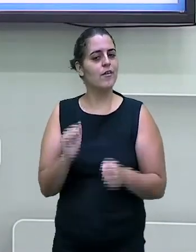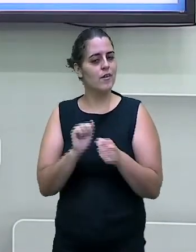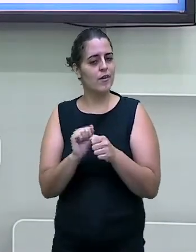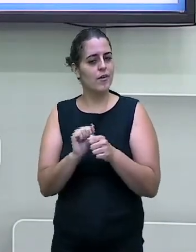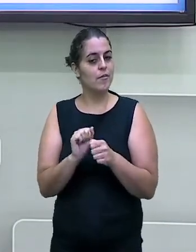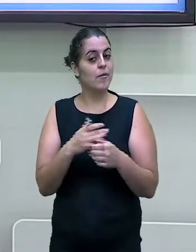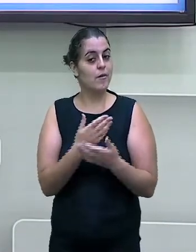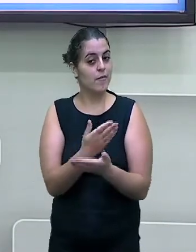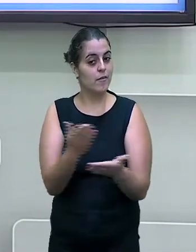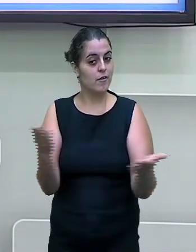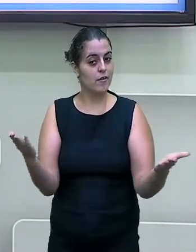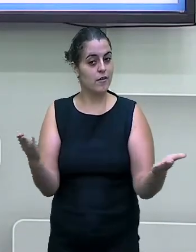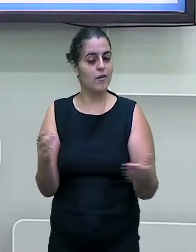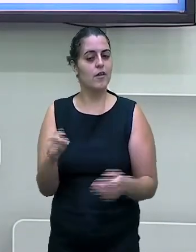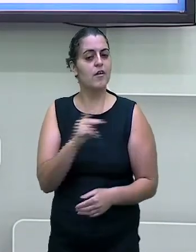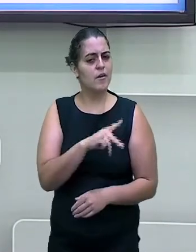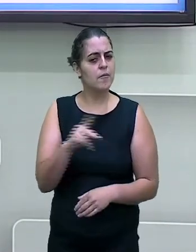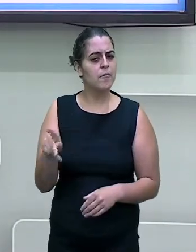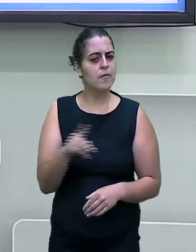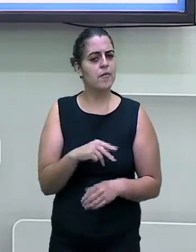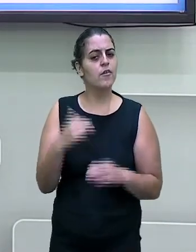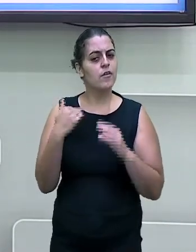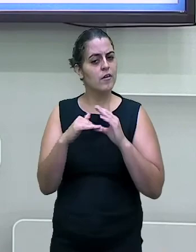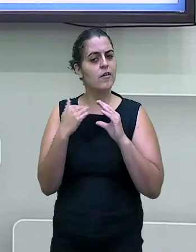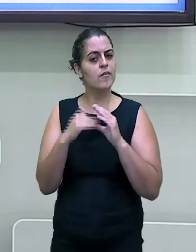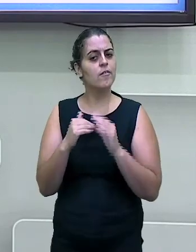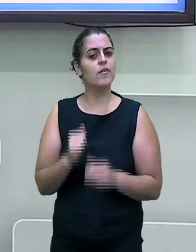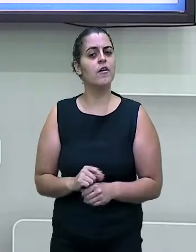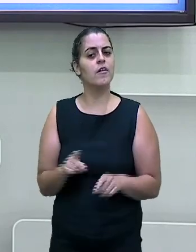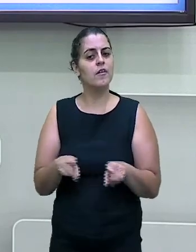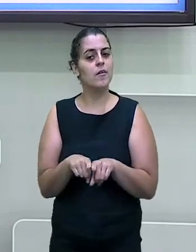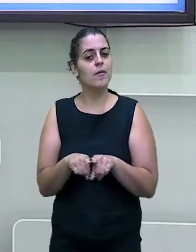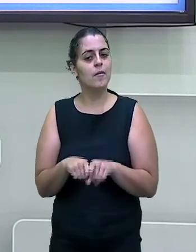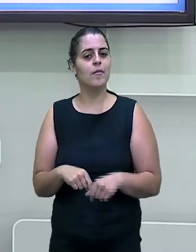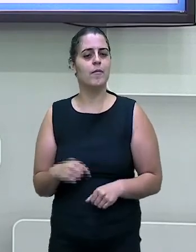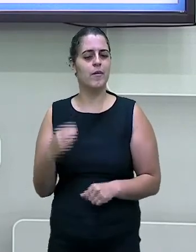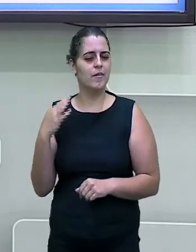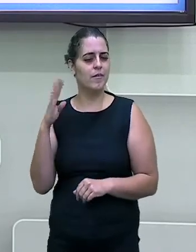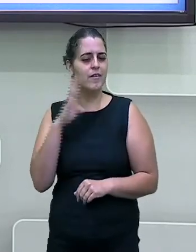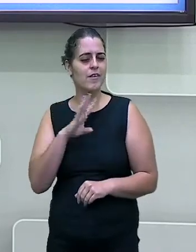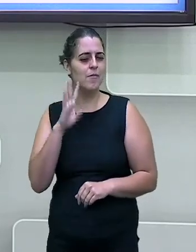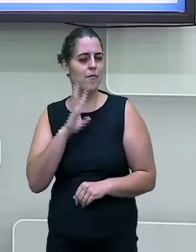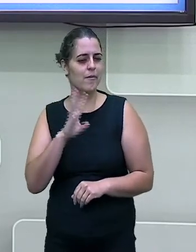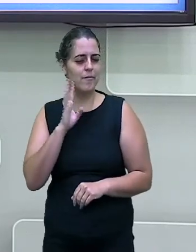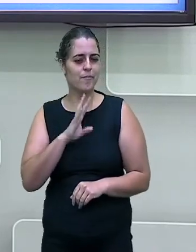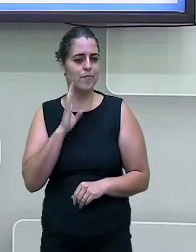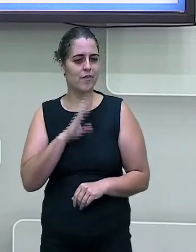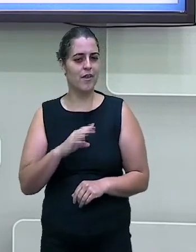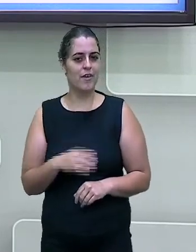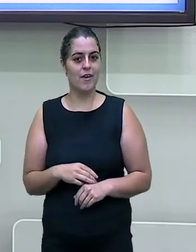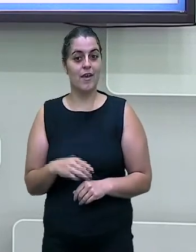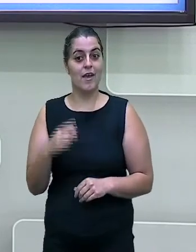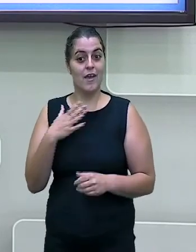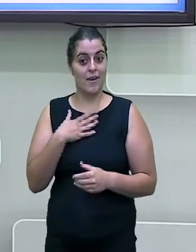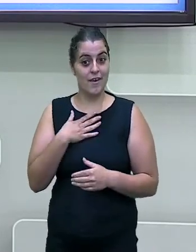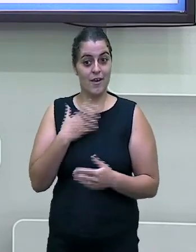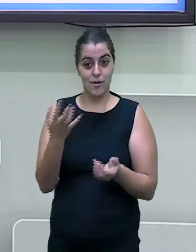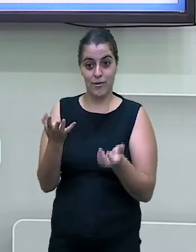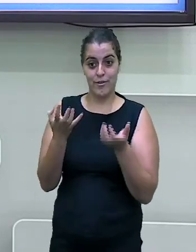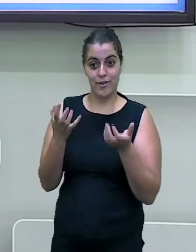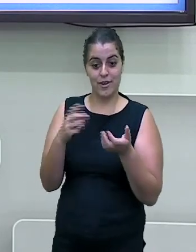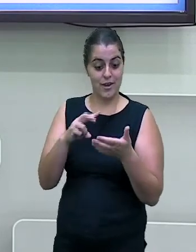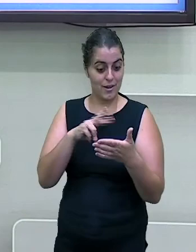aguardo também a sua professora me enviar a sua criação, porque eu também já estou